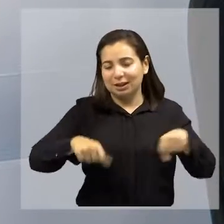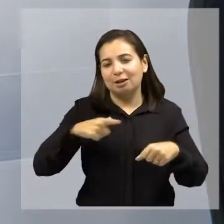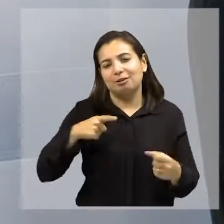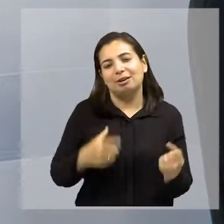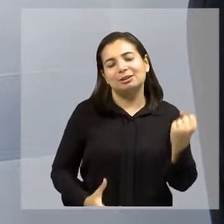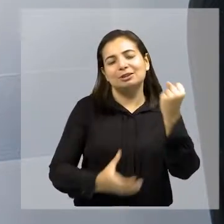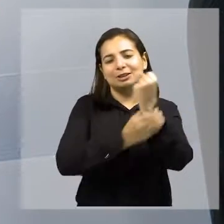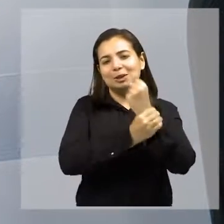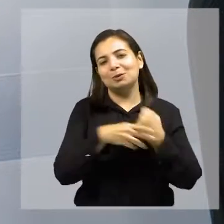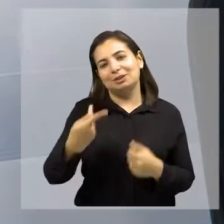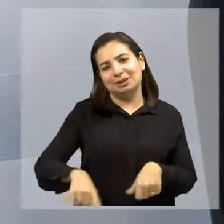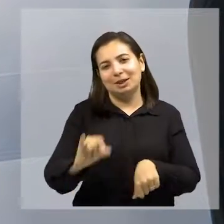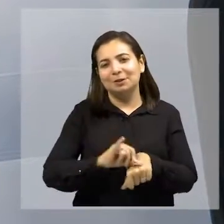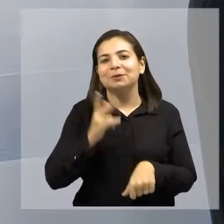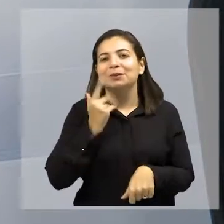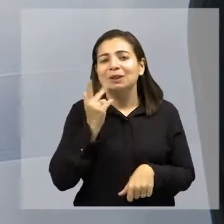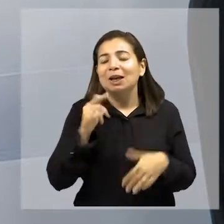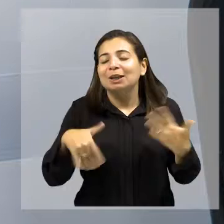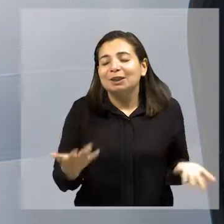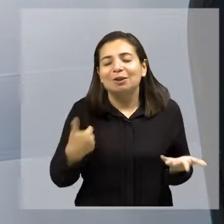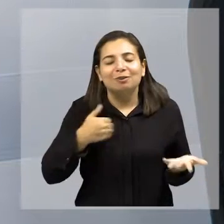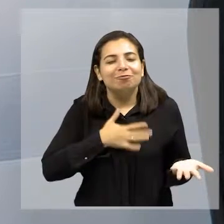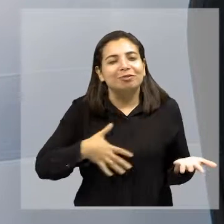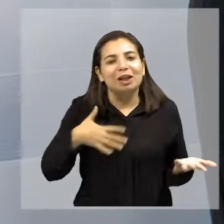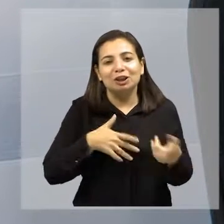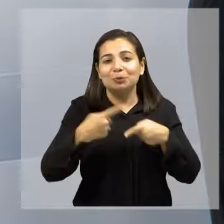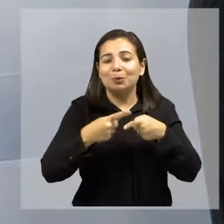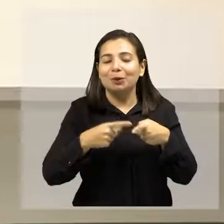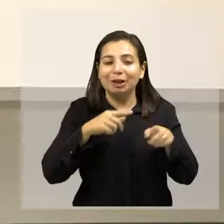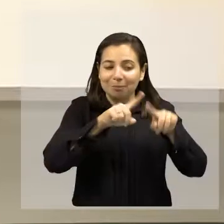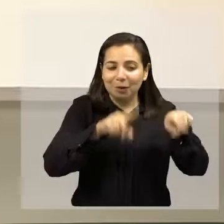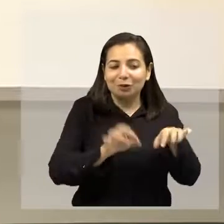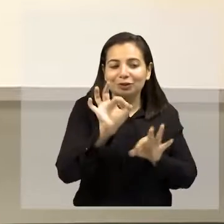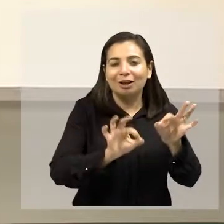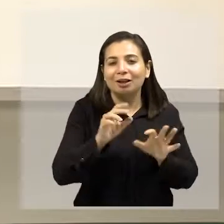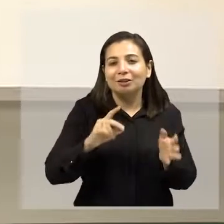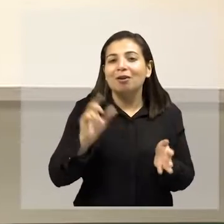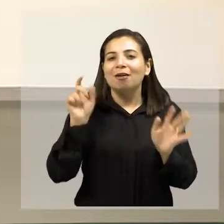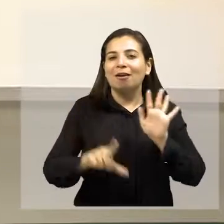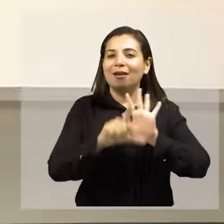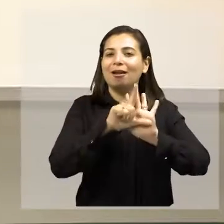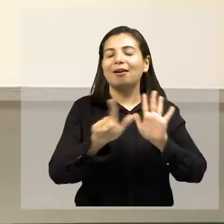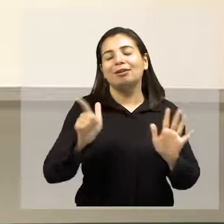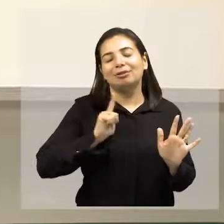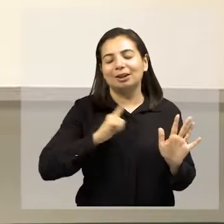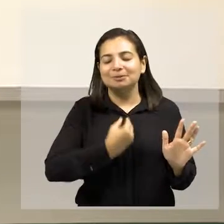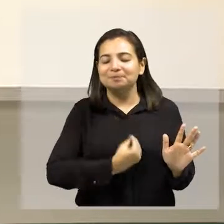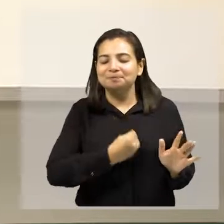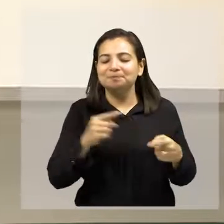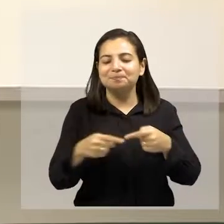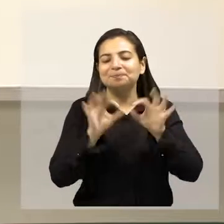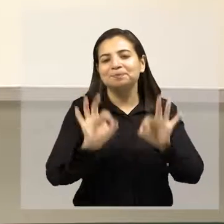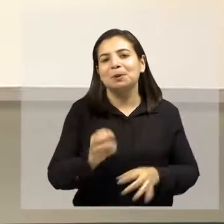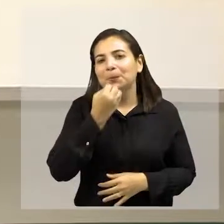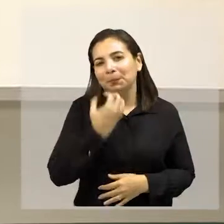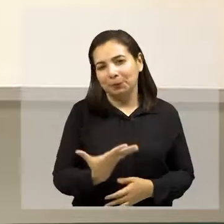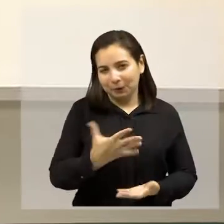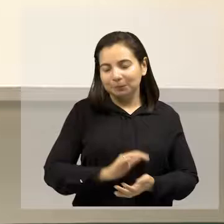segurança em Fortaleza. Fico muito feliz com o sistema bicicletar de bicicletas compartilhadas. Nós estamos pela TV Fortaleza e